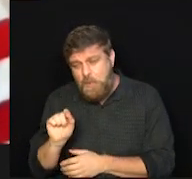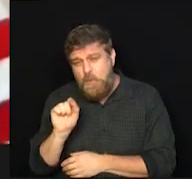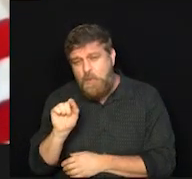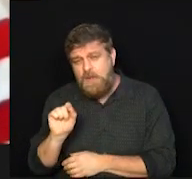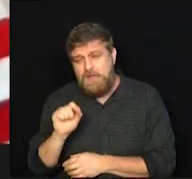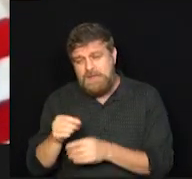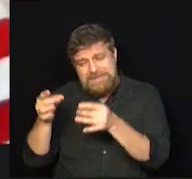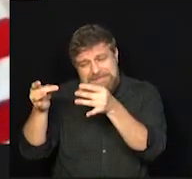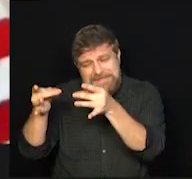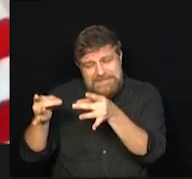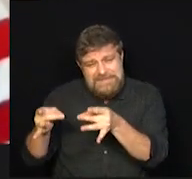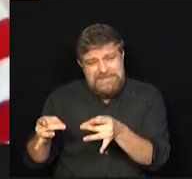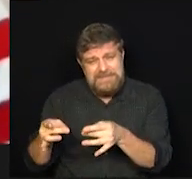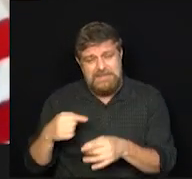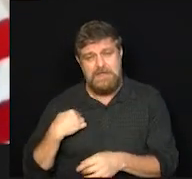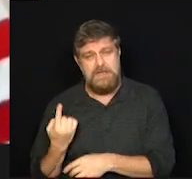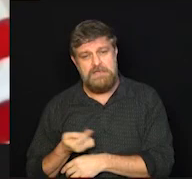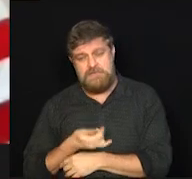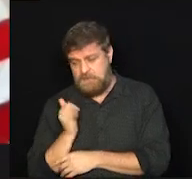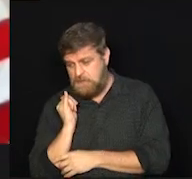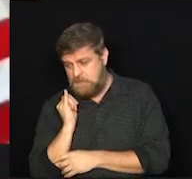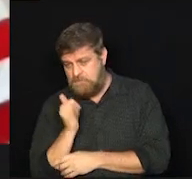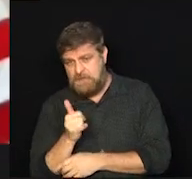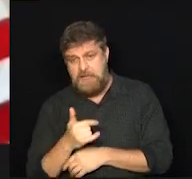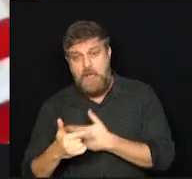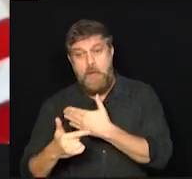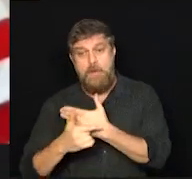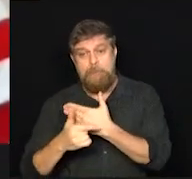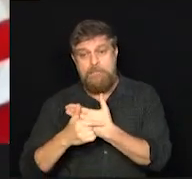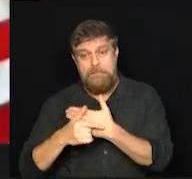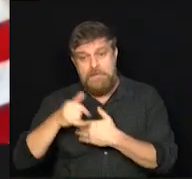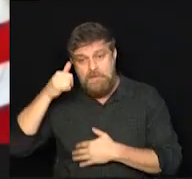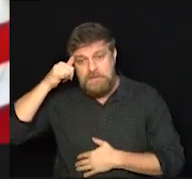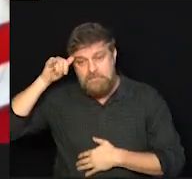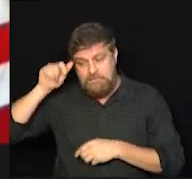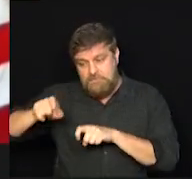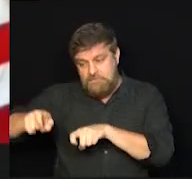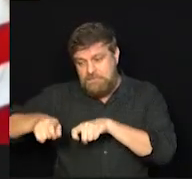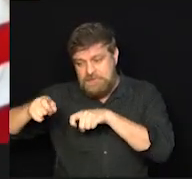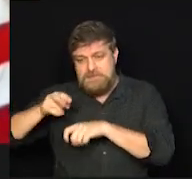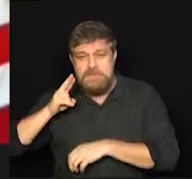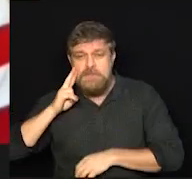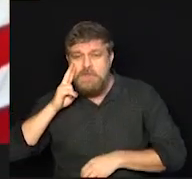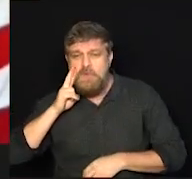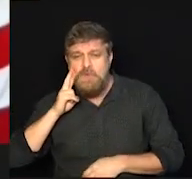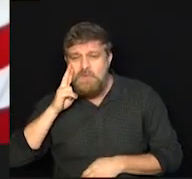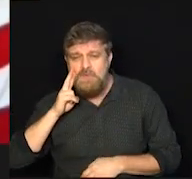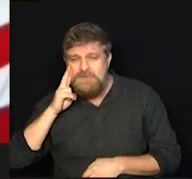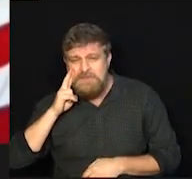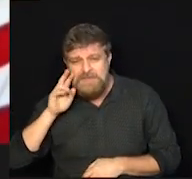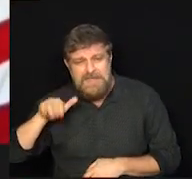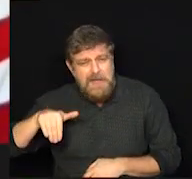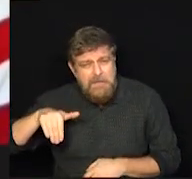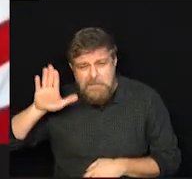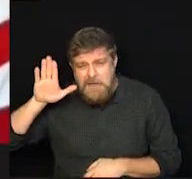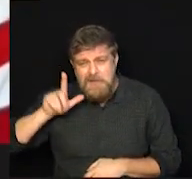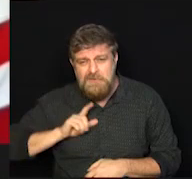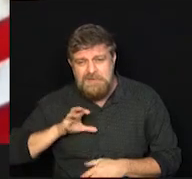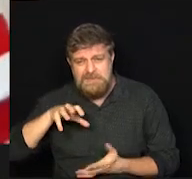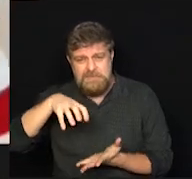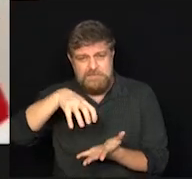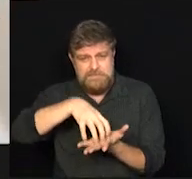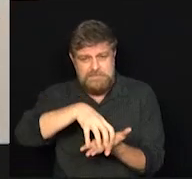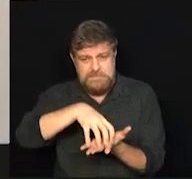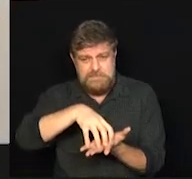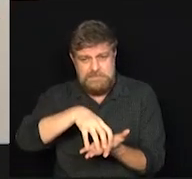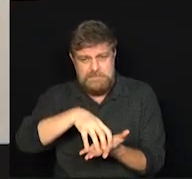questão nós podemos dizer o papel que Fazenda Roseira cumpra em Campinas um ponto de vista um pouco além né da centralidade